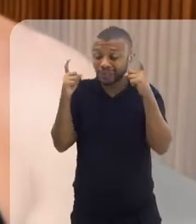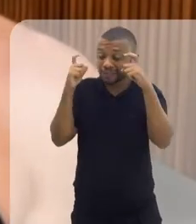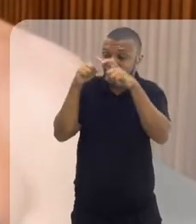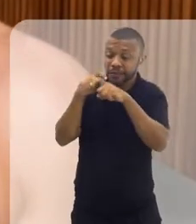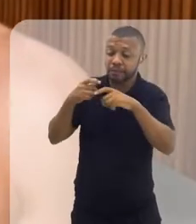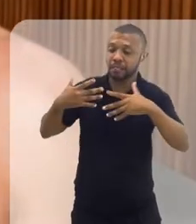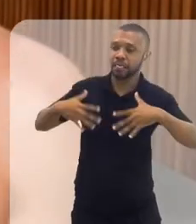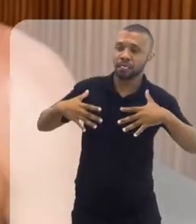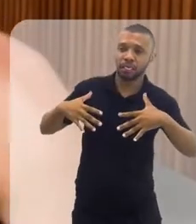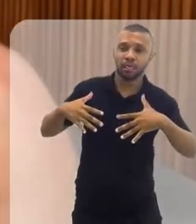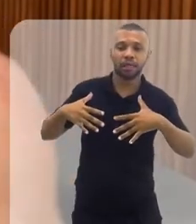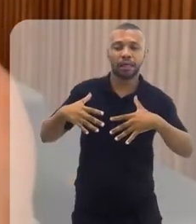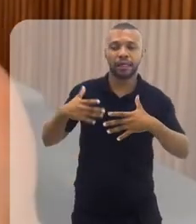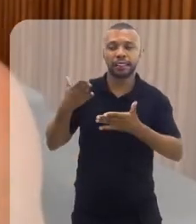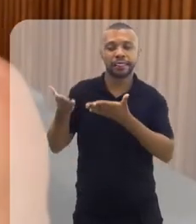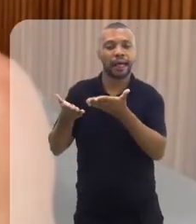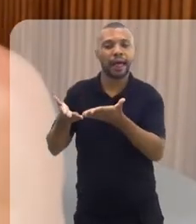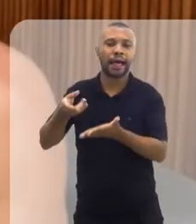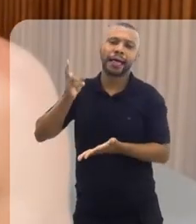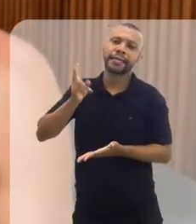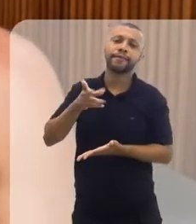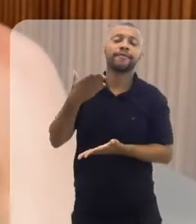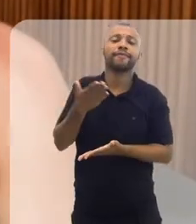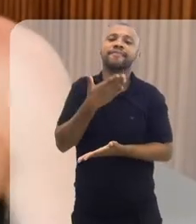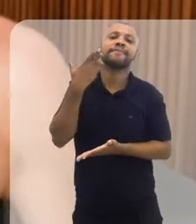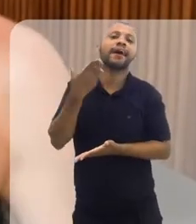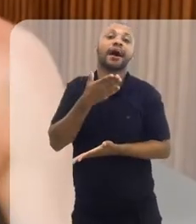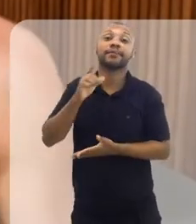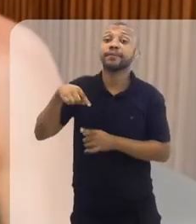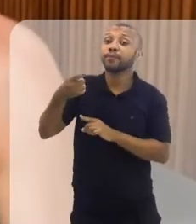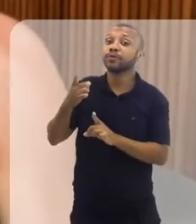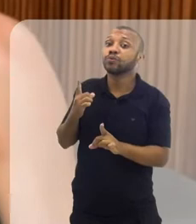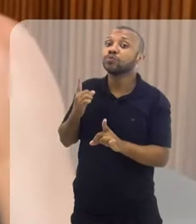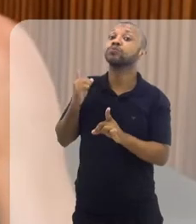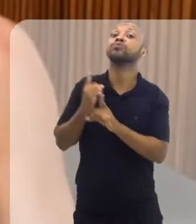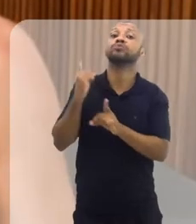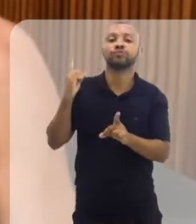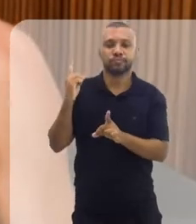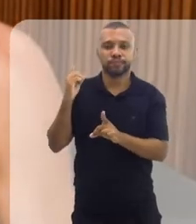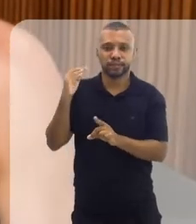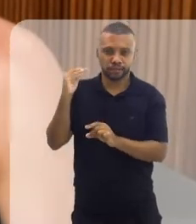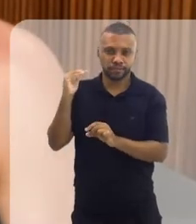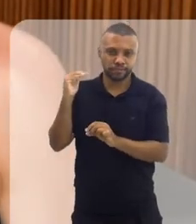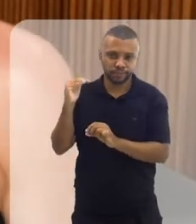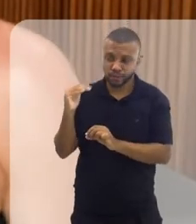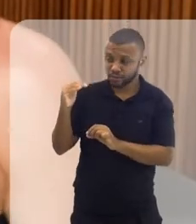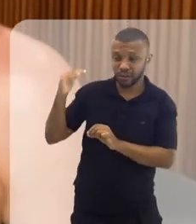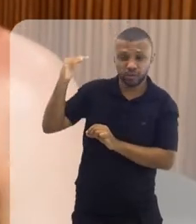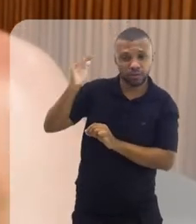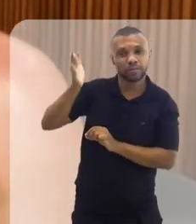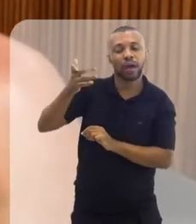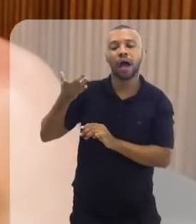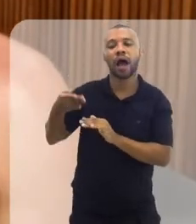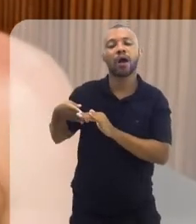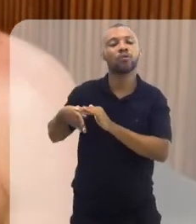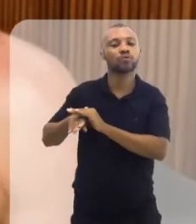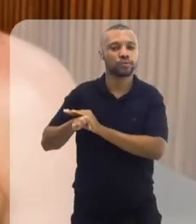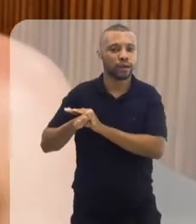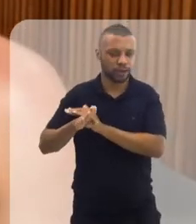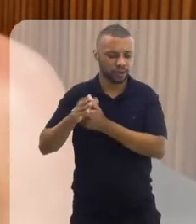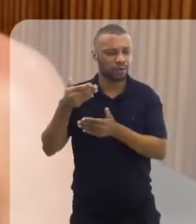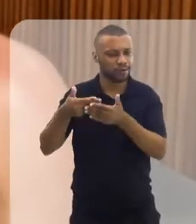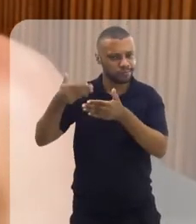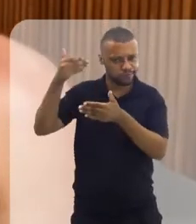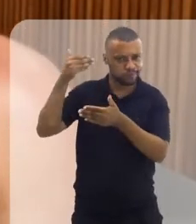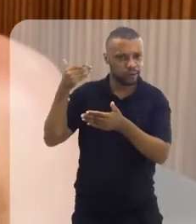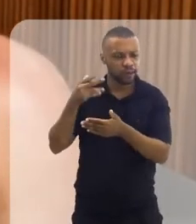lidar com o difícil para mim sempre foi fácil, né? Isso é uma coisa que eu descobri depois de adulto, né? Eu até